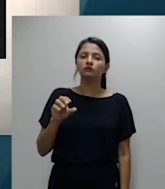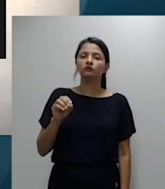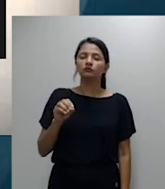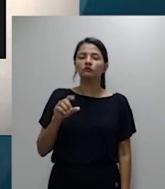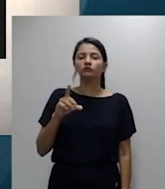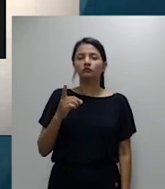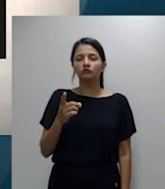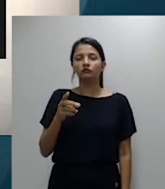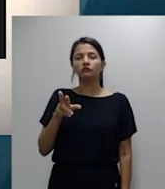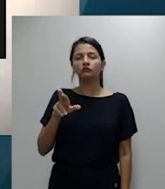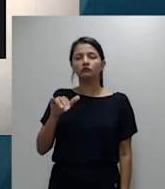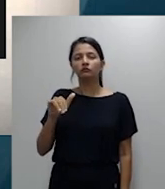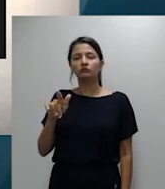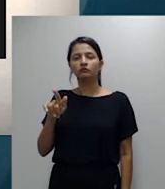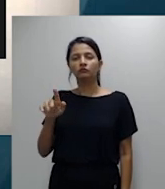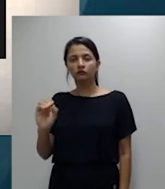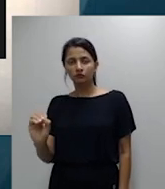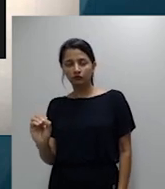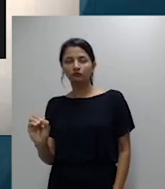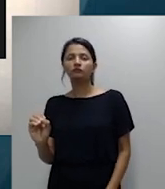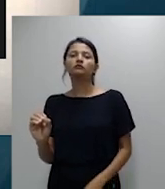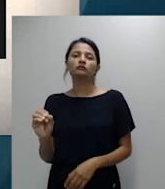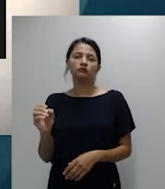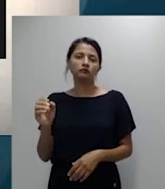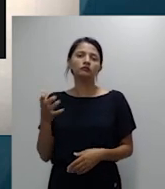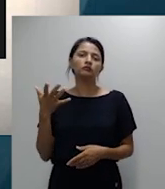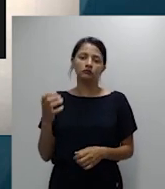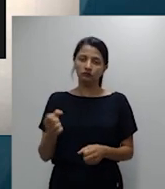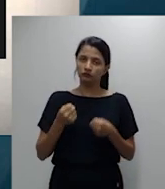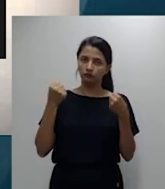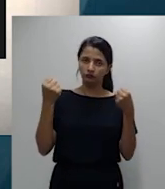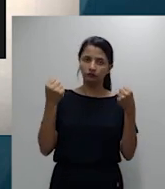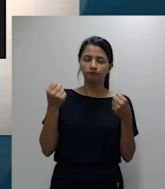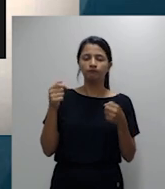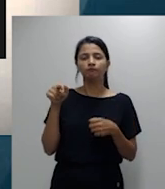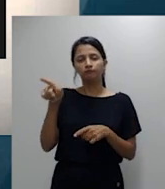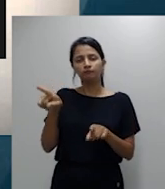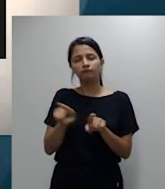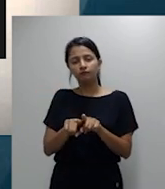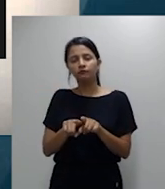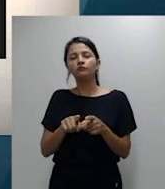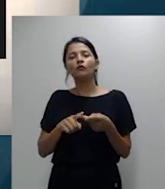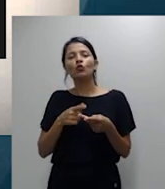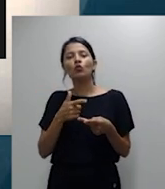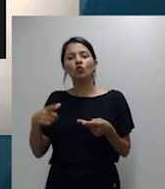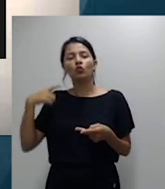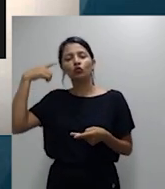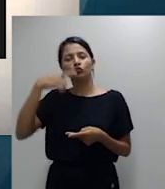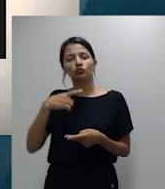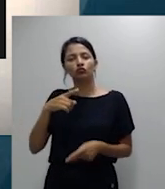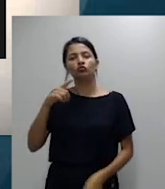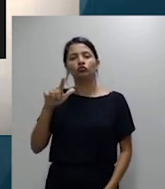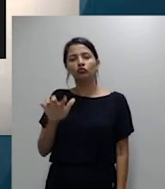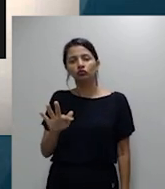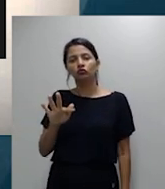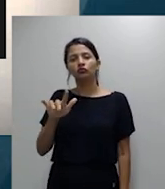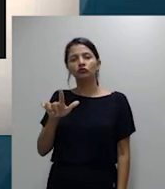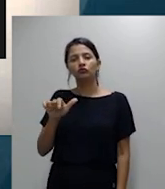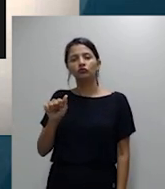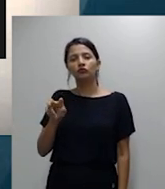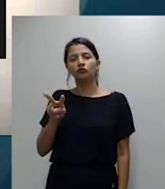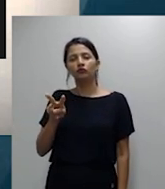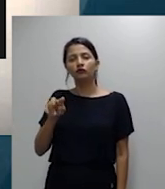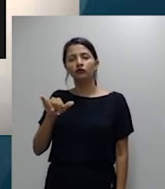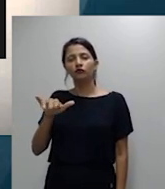tentou benefício da parte autora de trânsito também comprimento o Dr Flávio Jardim não é pela